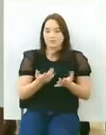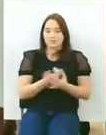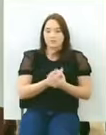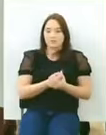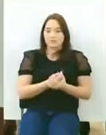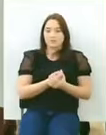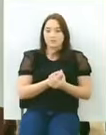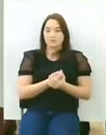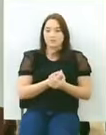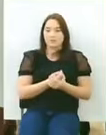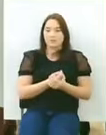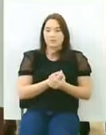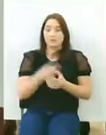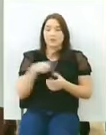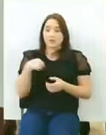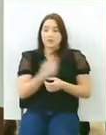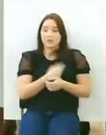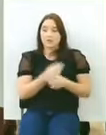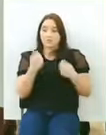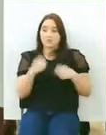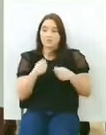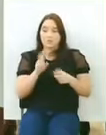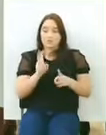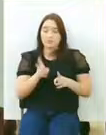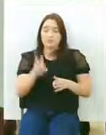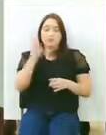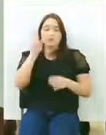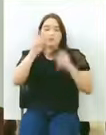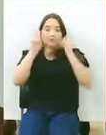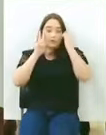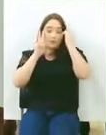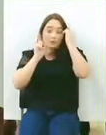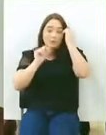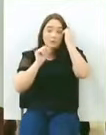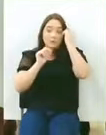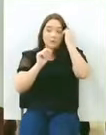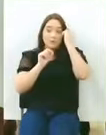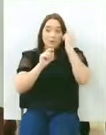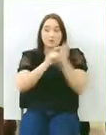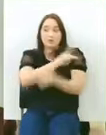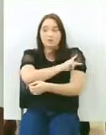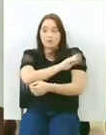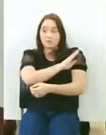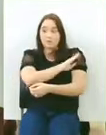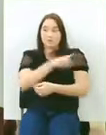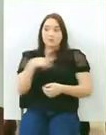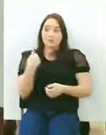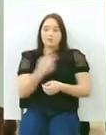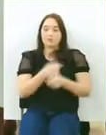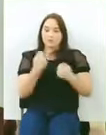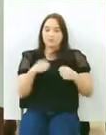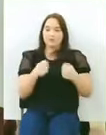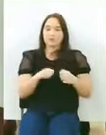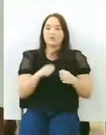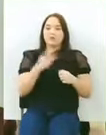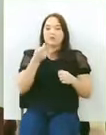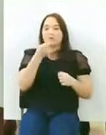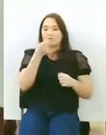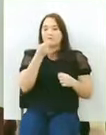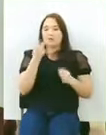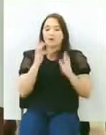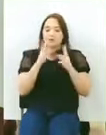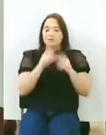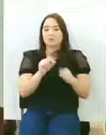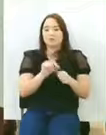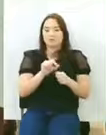Só por isso. E nós precisamos sempre lembrar os presbíteros e a nós mesmos que devemos sim dar